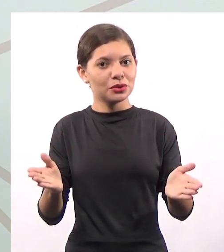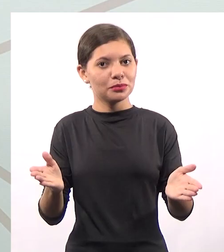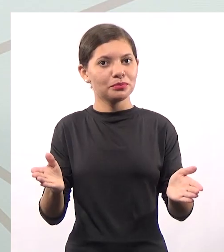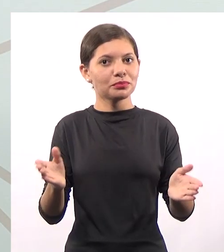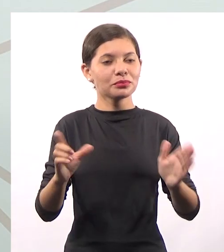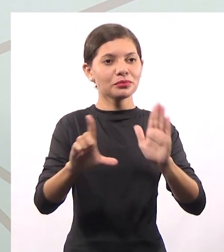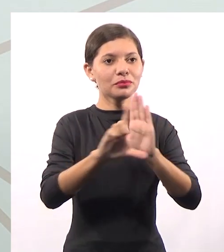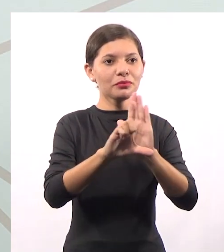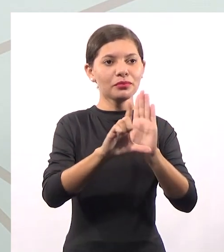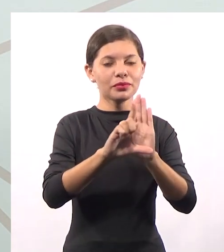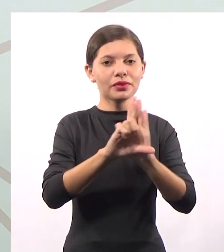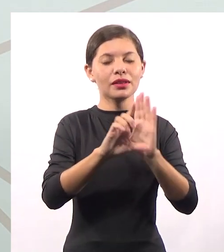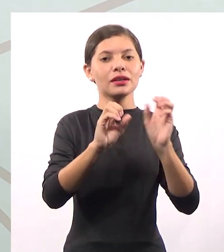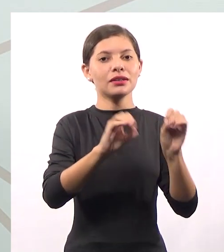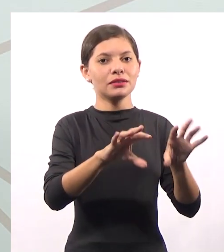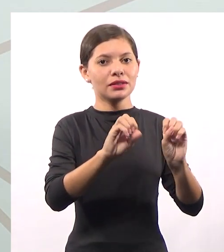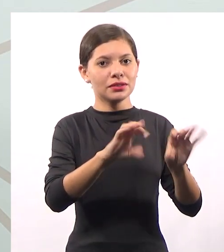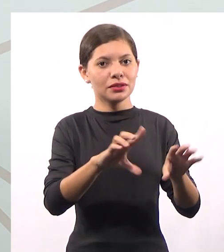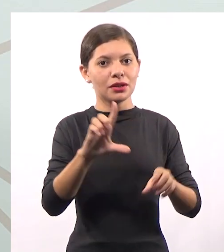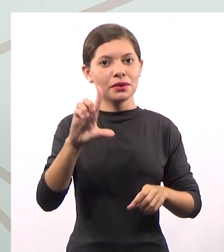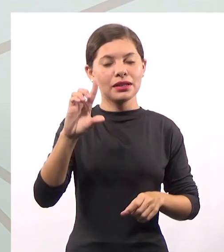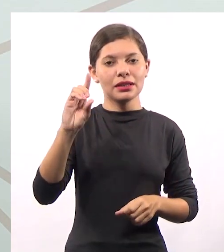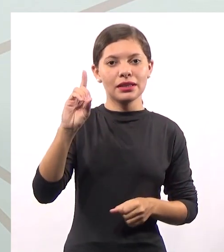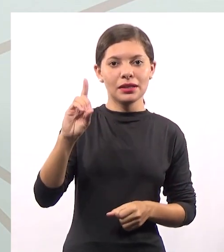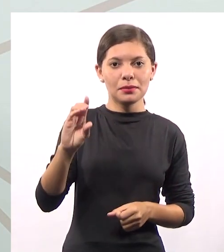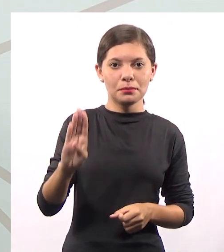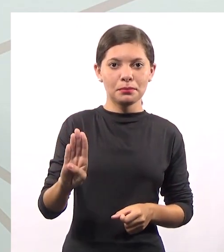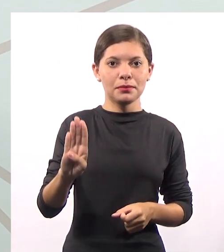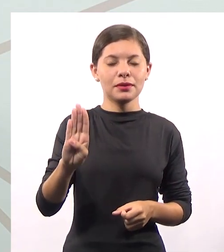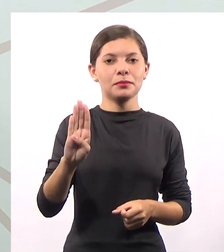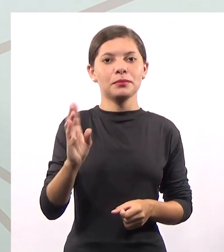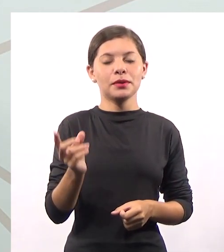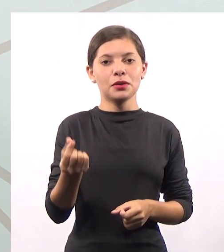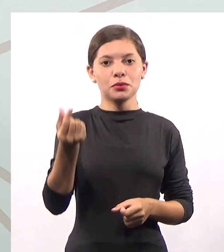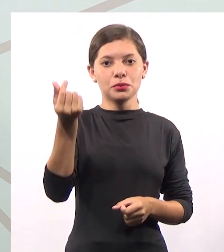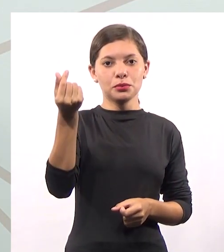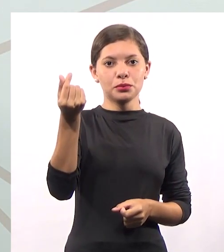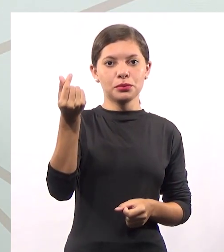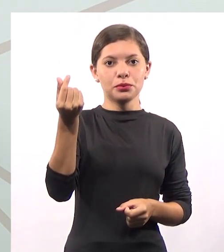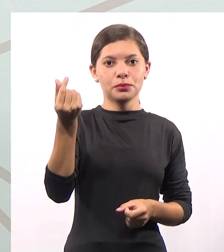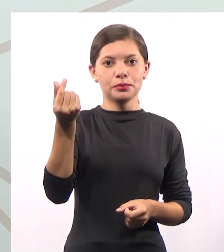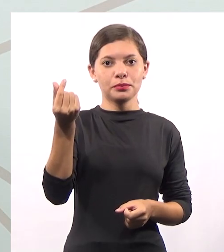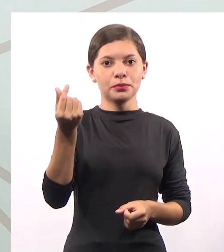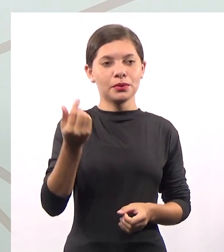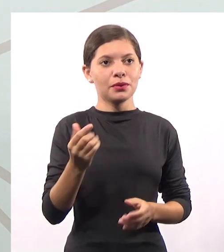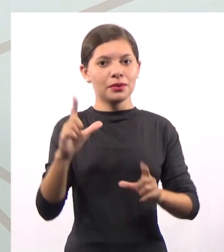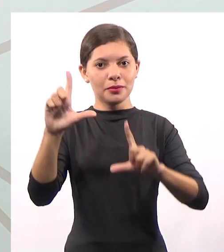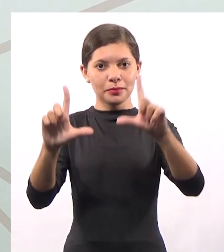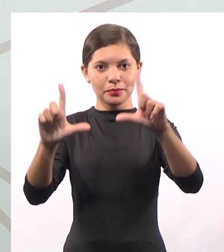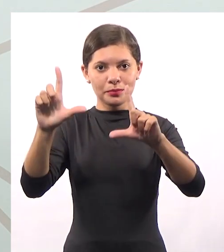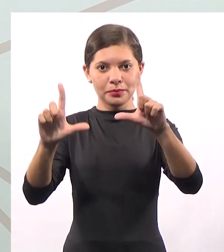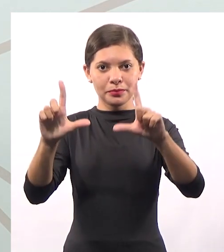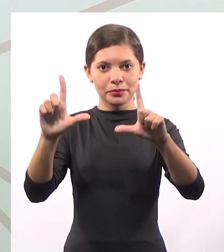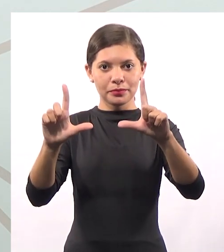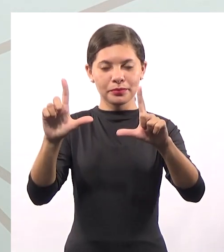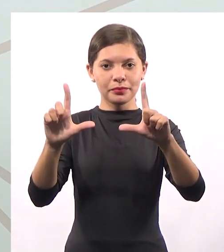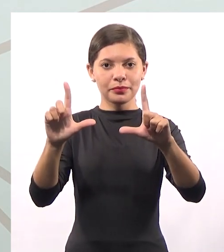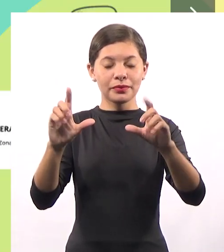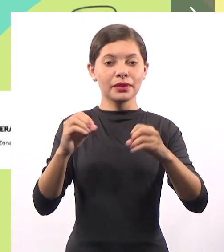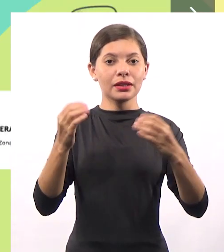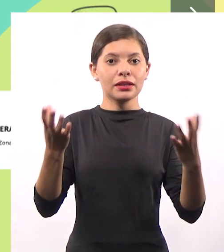de legislação educacional na trilha LDB, recursos financeiros. Vamos acompanhar aqui na nossa tela